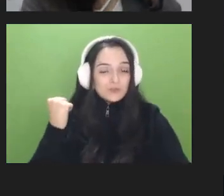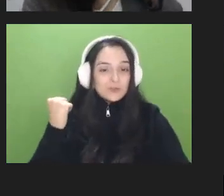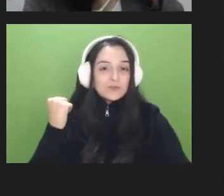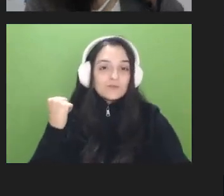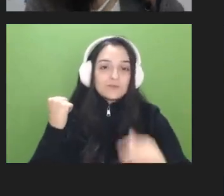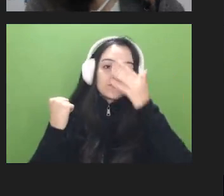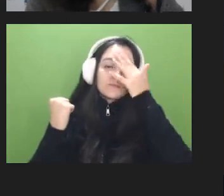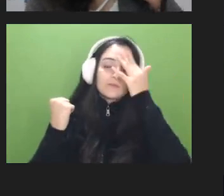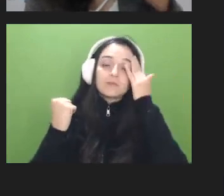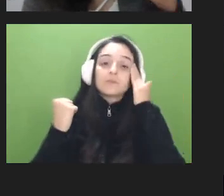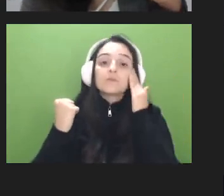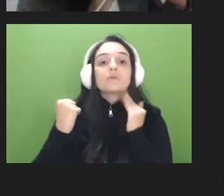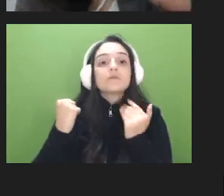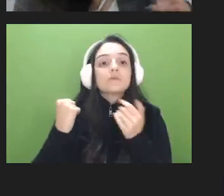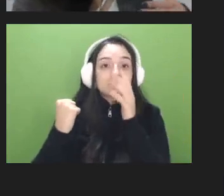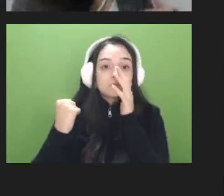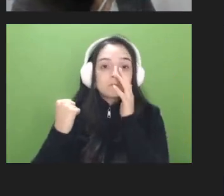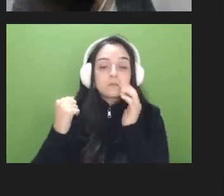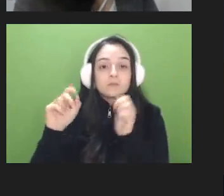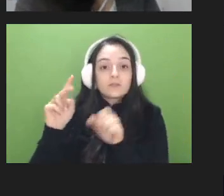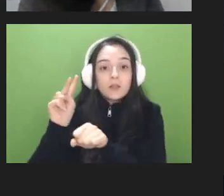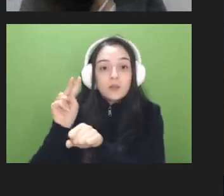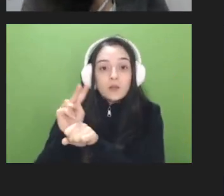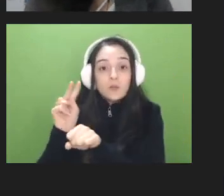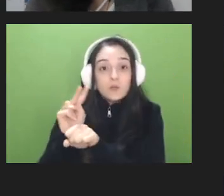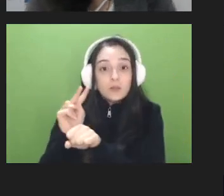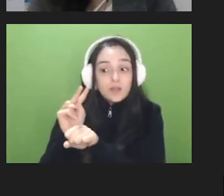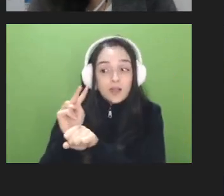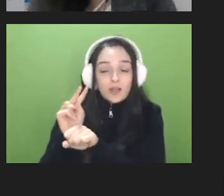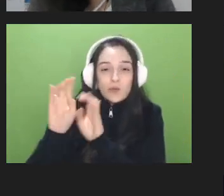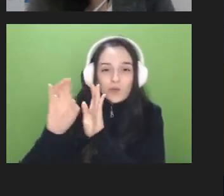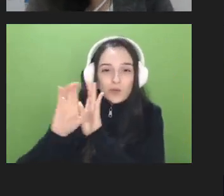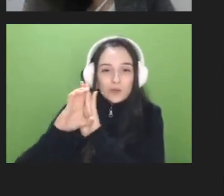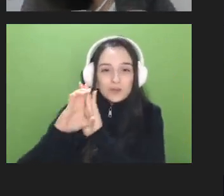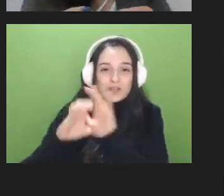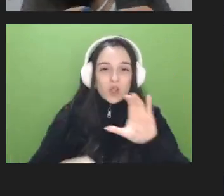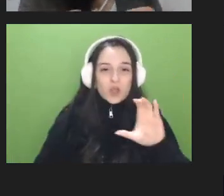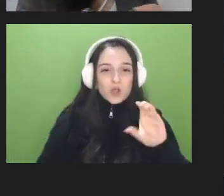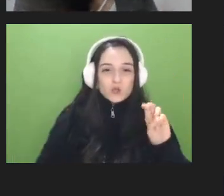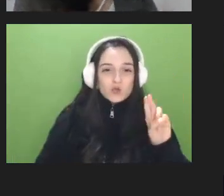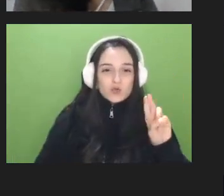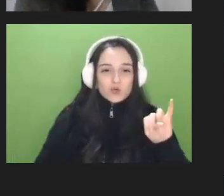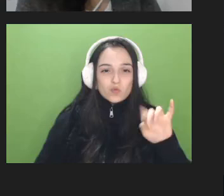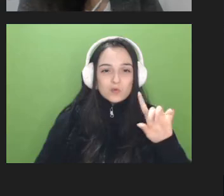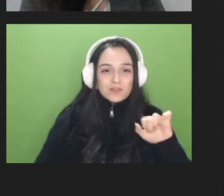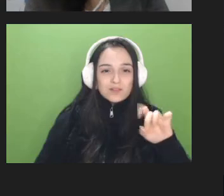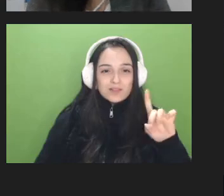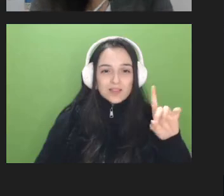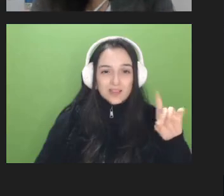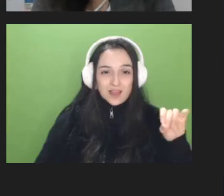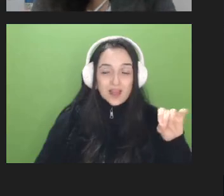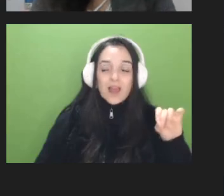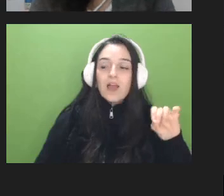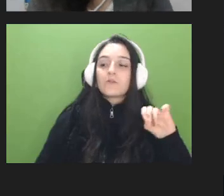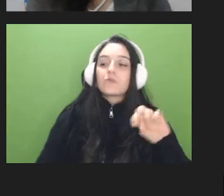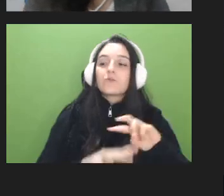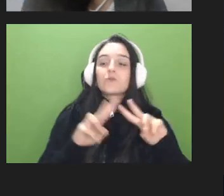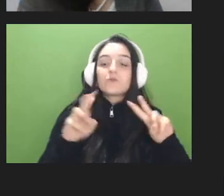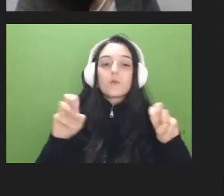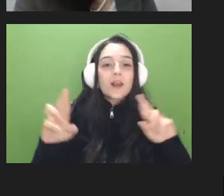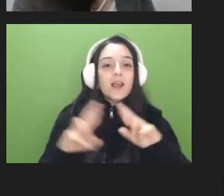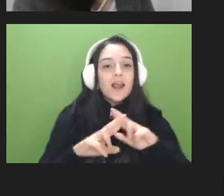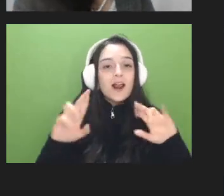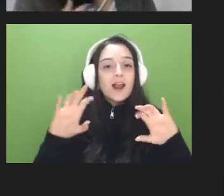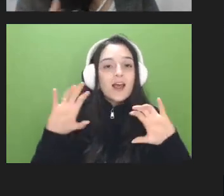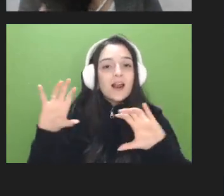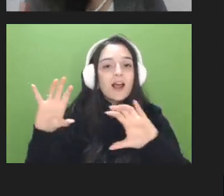Então, o cuidado implica reconhecer essas dimensões coletivas de sofrimento e,